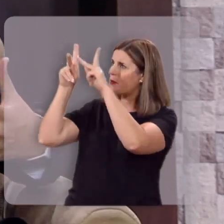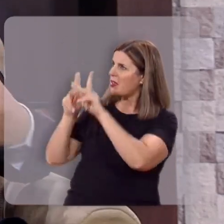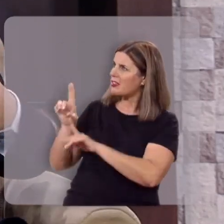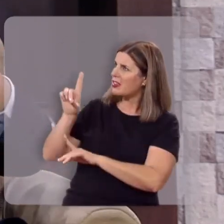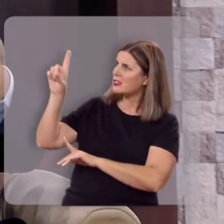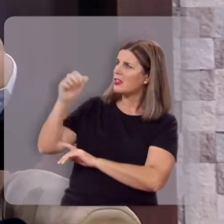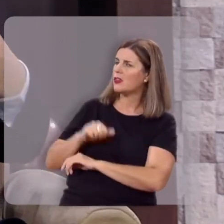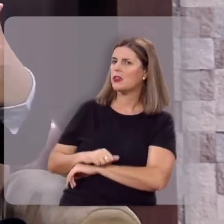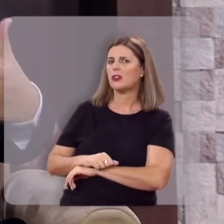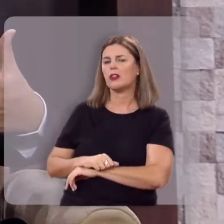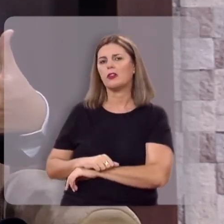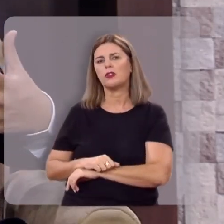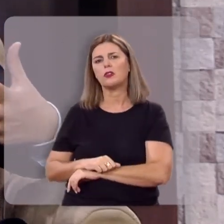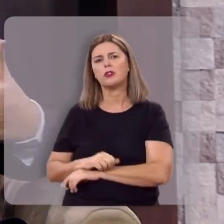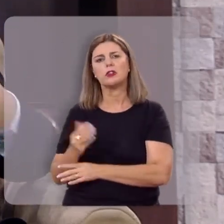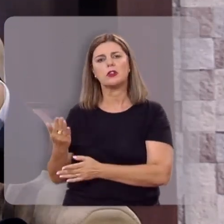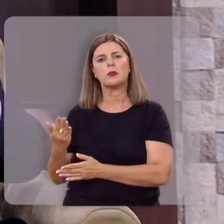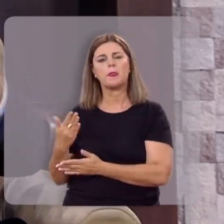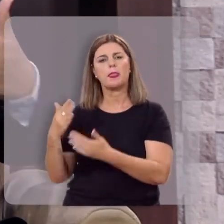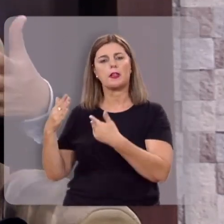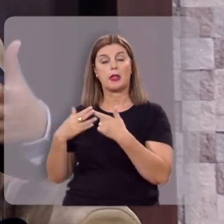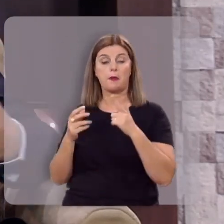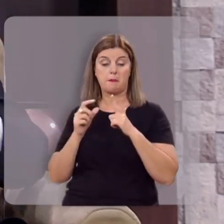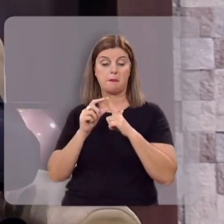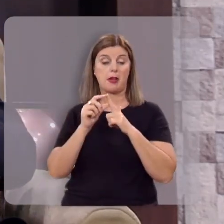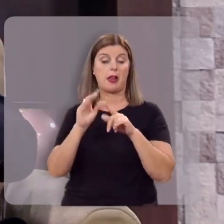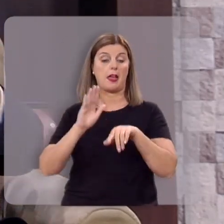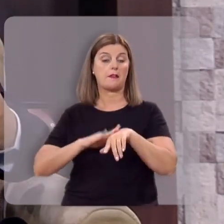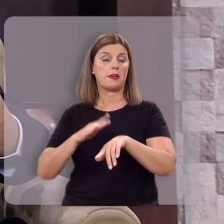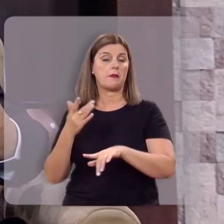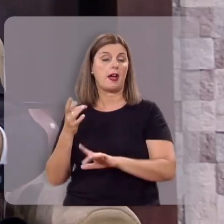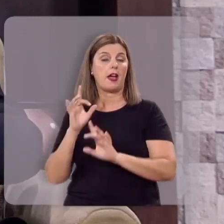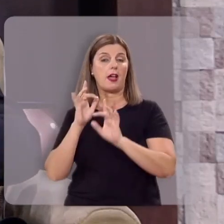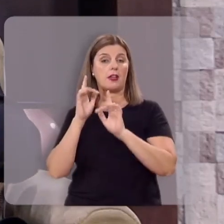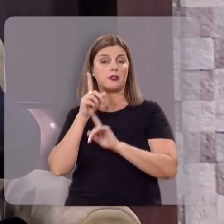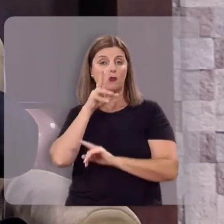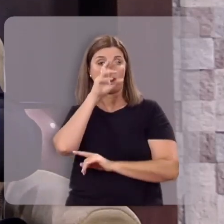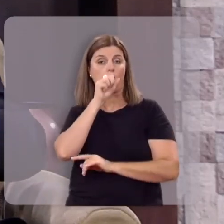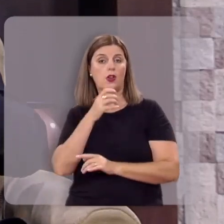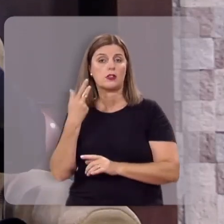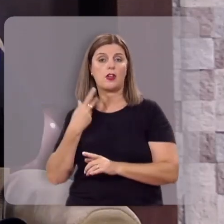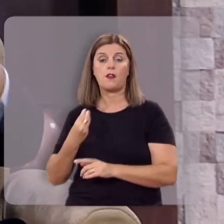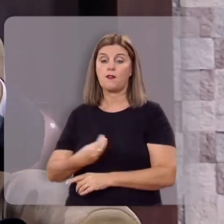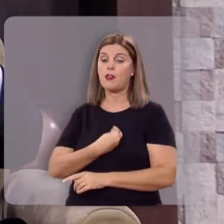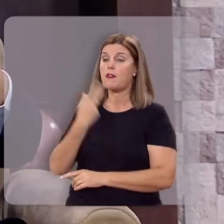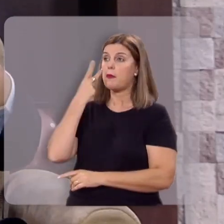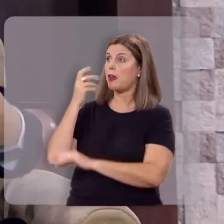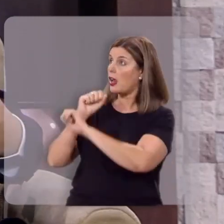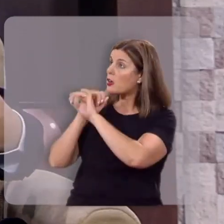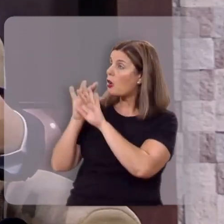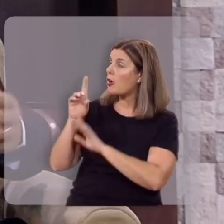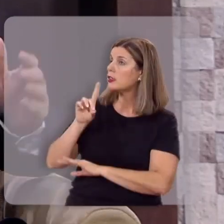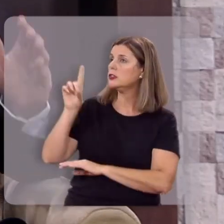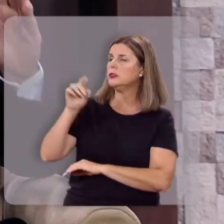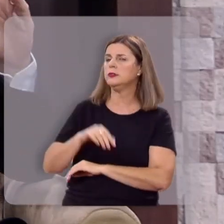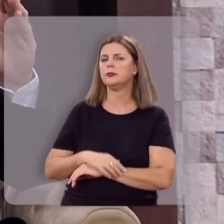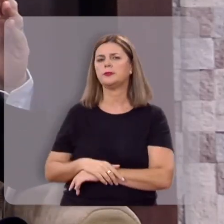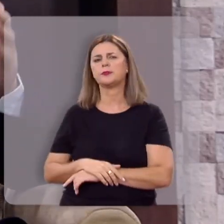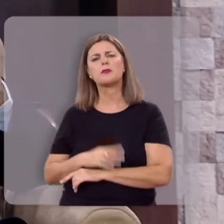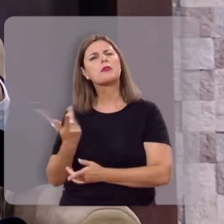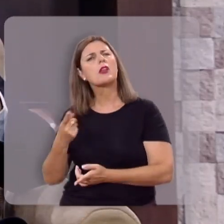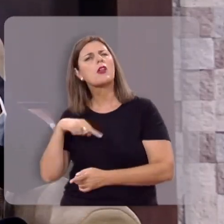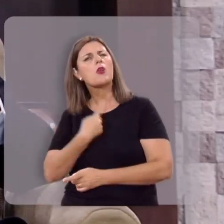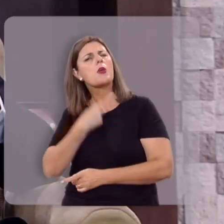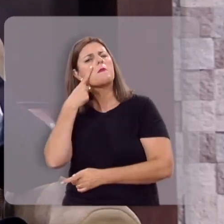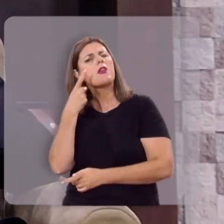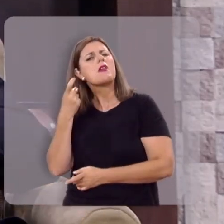de Deus, corandeu, ou nas palavras mais calvinistas, né, viver para a glória de Deus. Amém. E aí isso